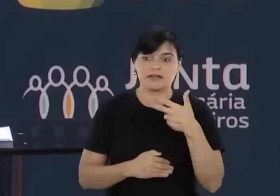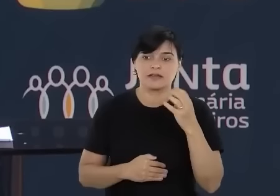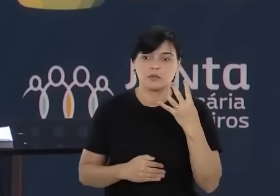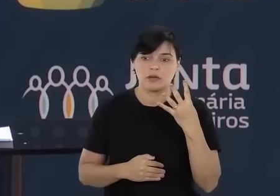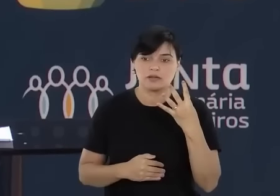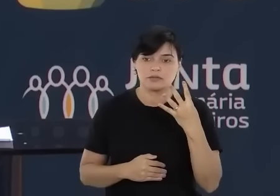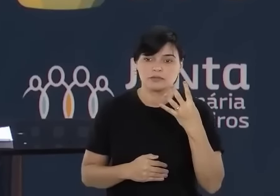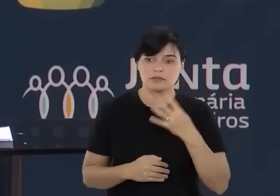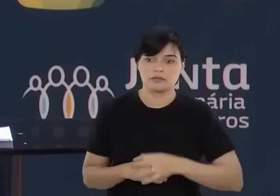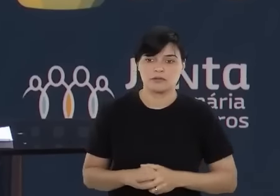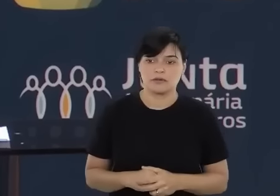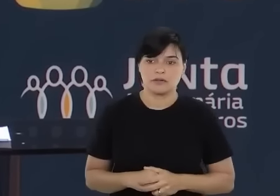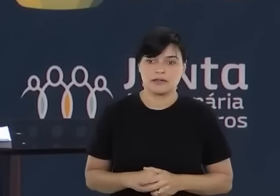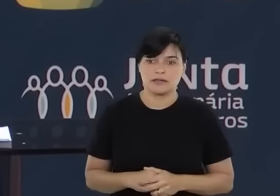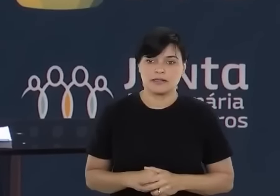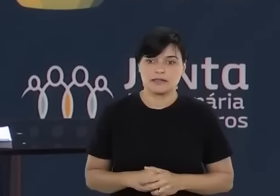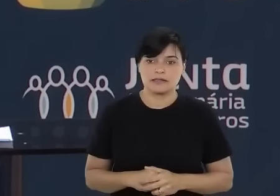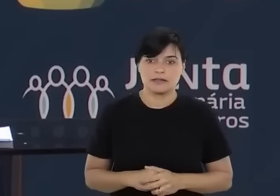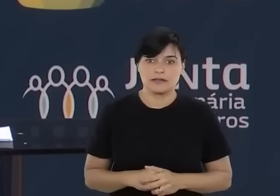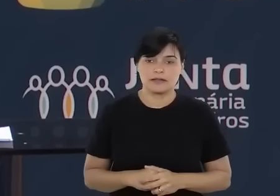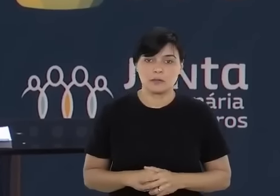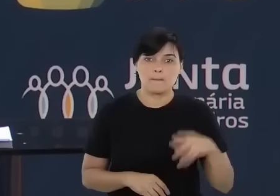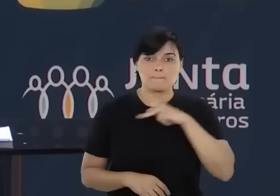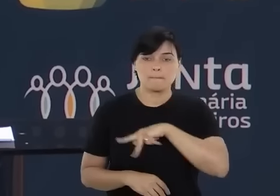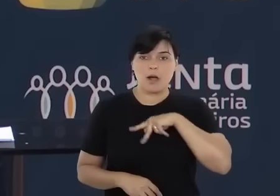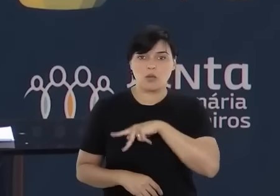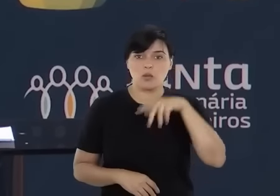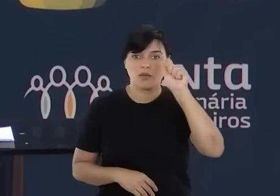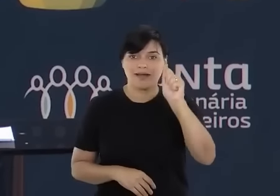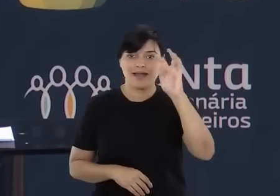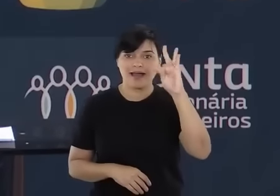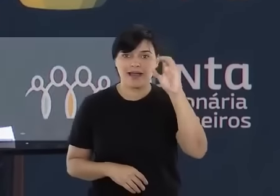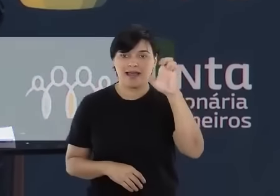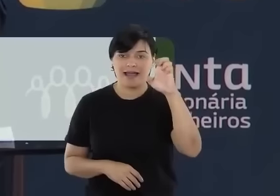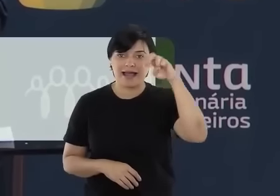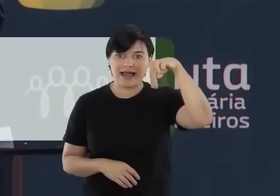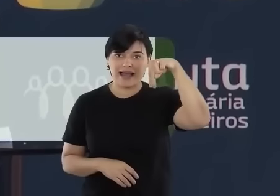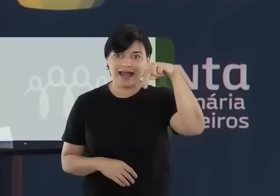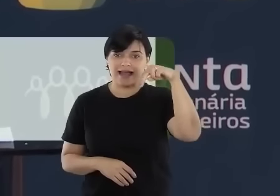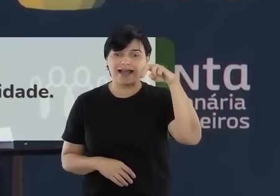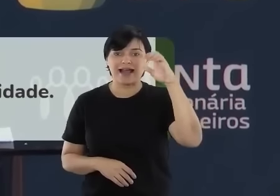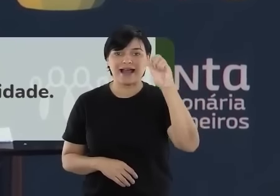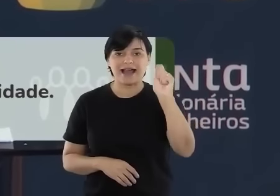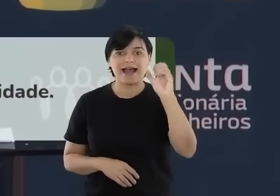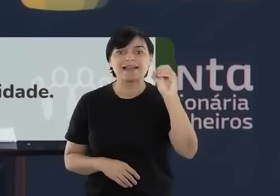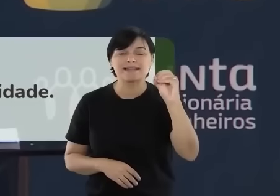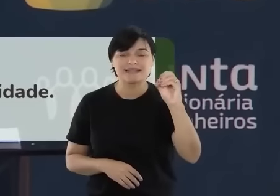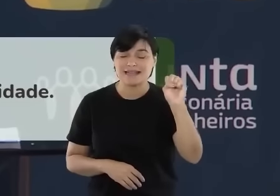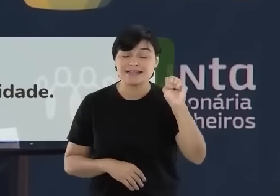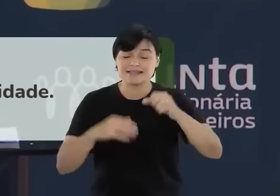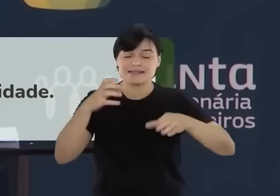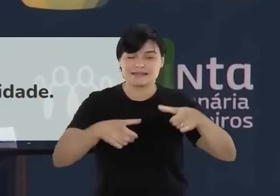34 o discurso de Paulo em Atenas enquanto Paulos esperava em Atenas o seu